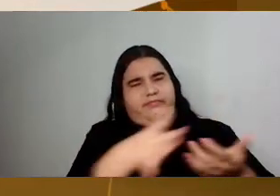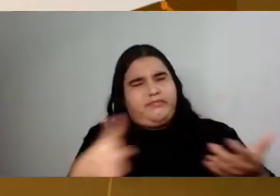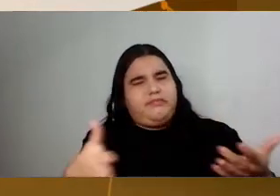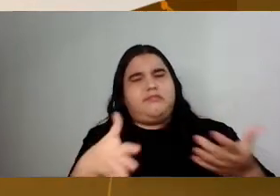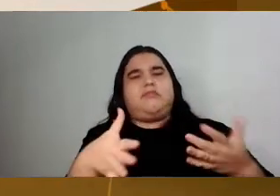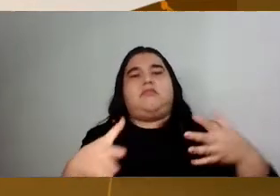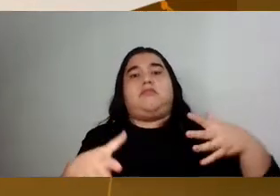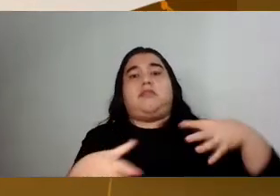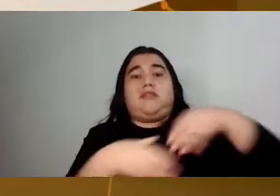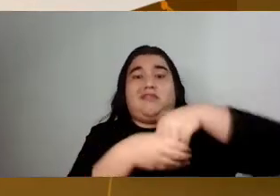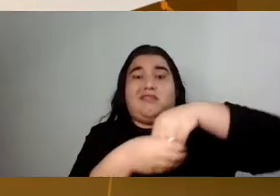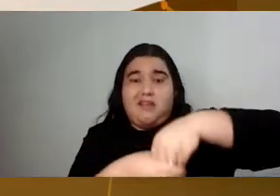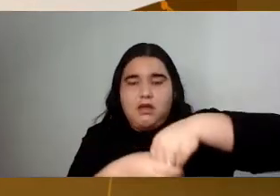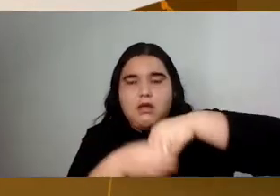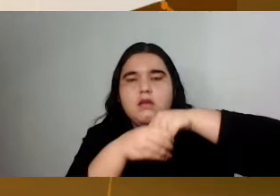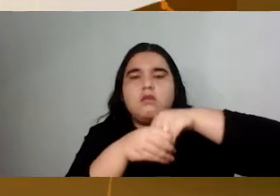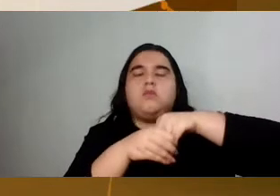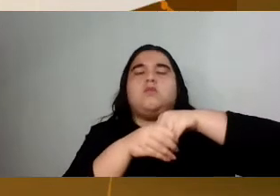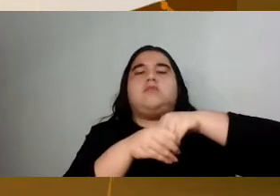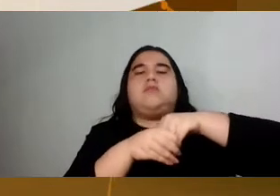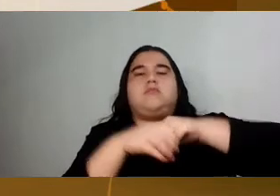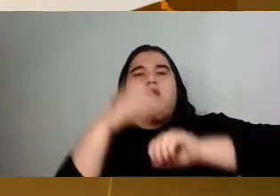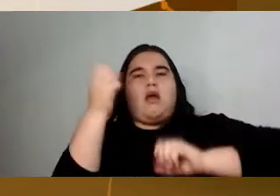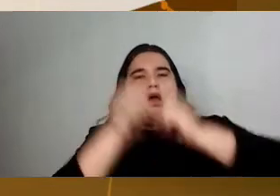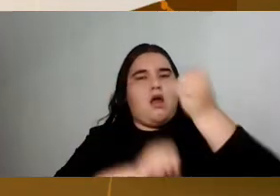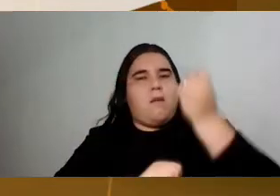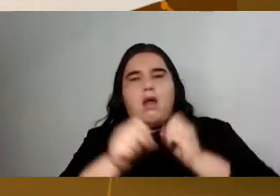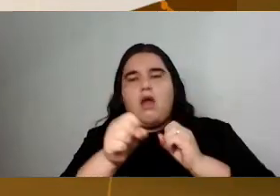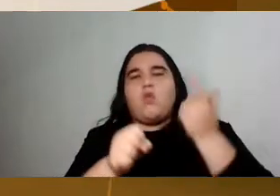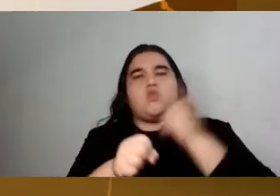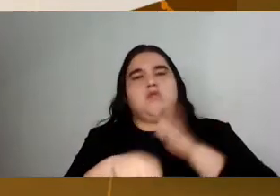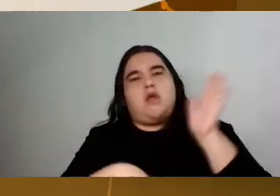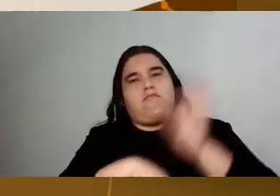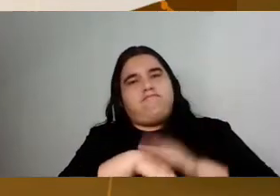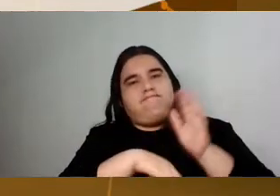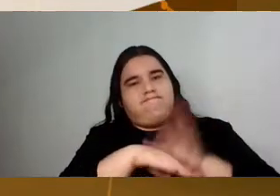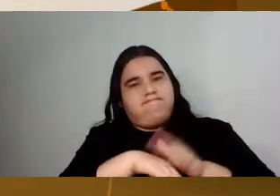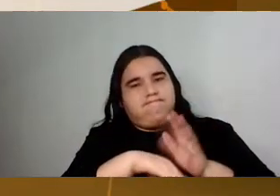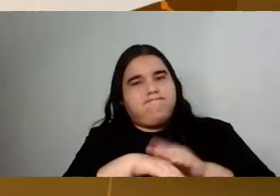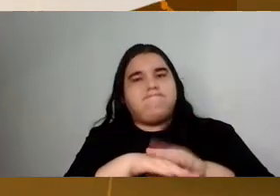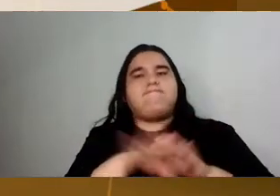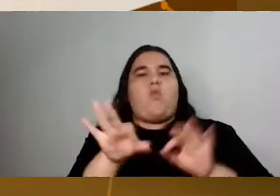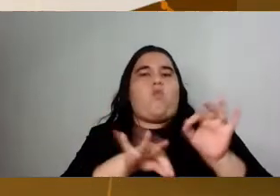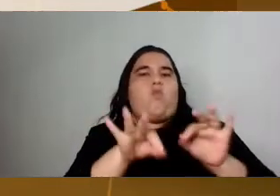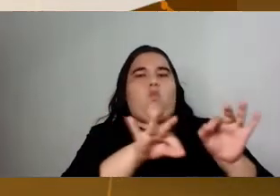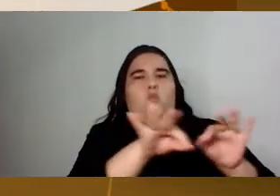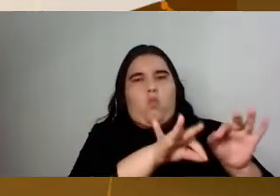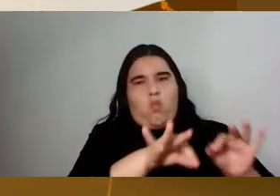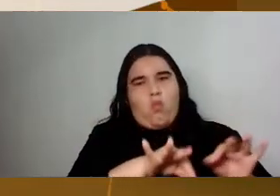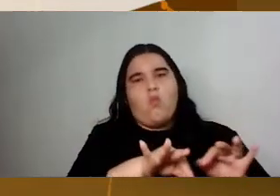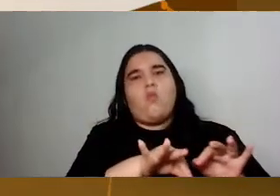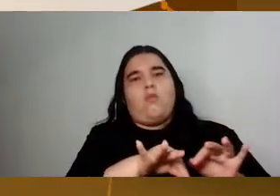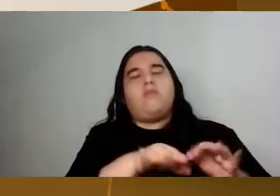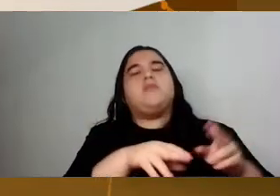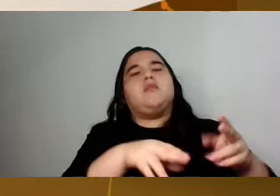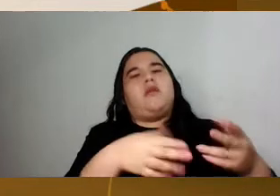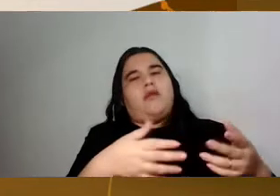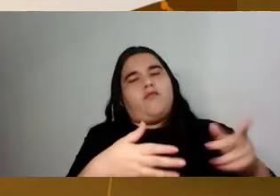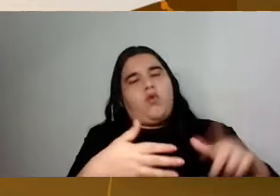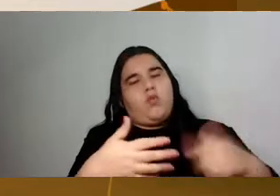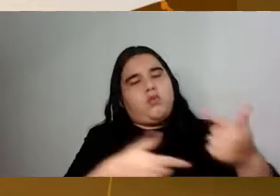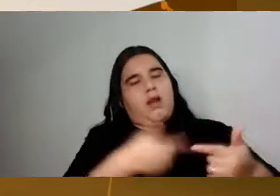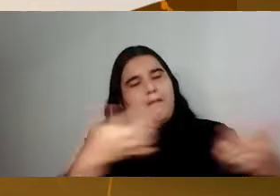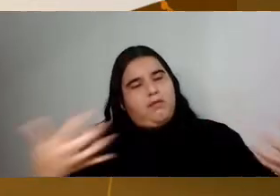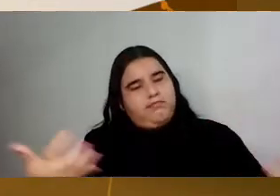conjunto de proteções para que a máquina fique autônoma. Isso também foi uma evolução aí conjunta com esse fabricante, né? Os desafios que a gente